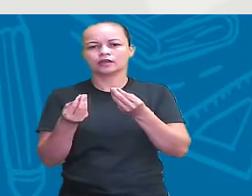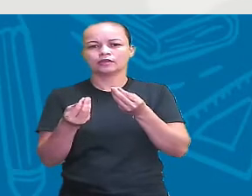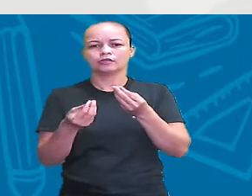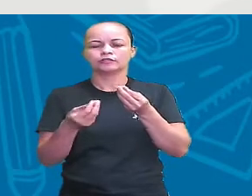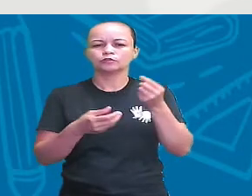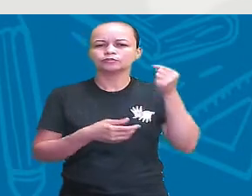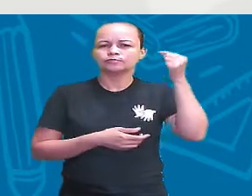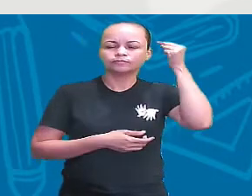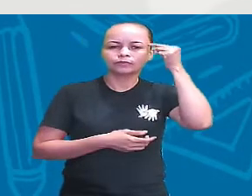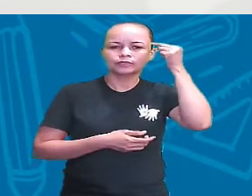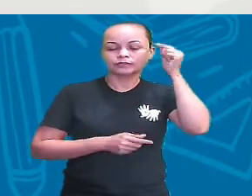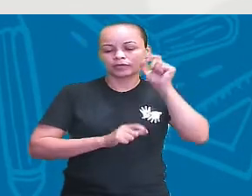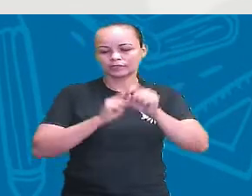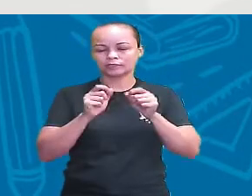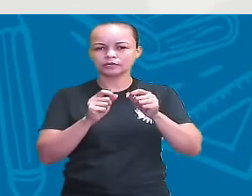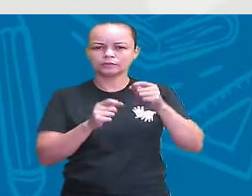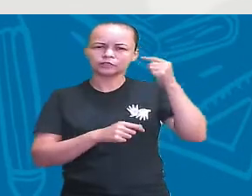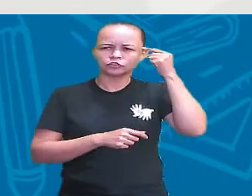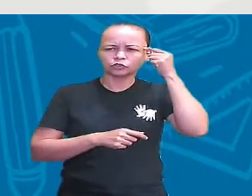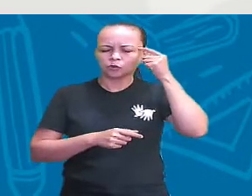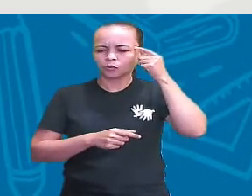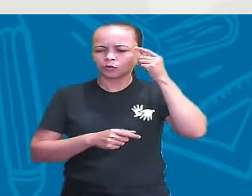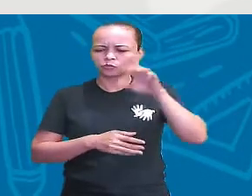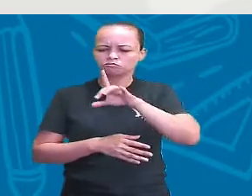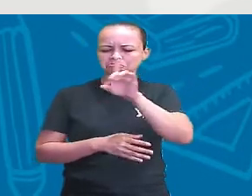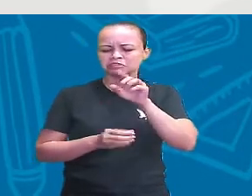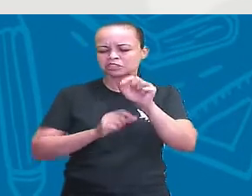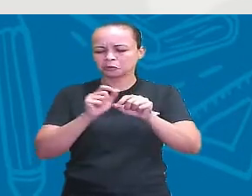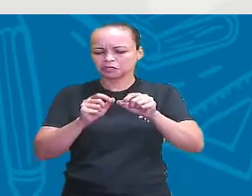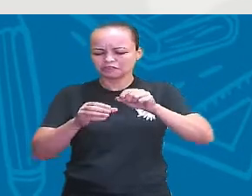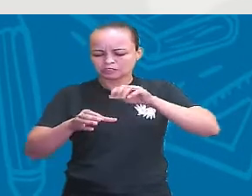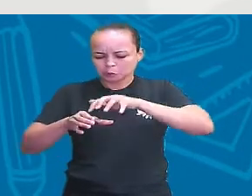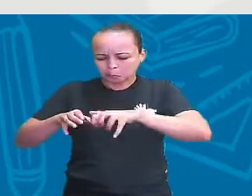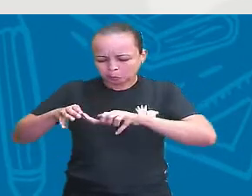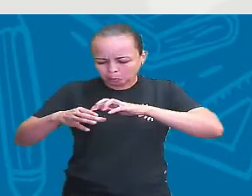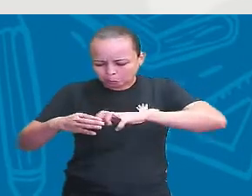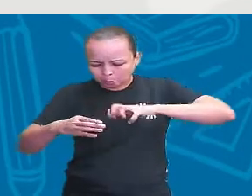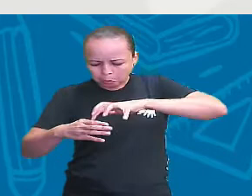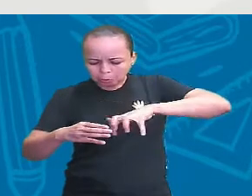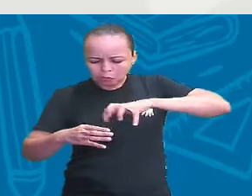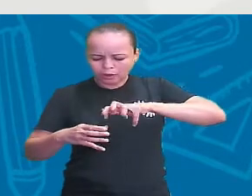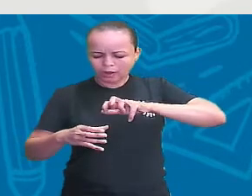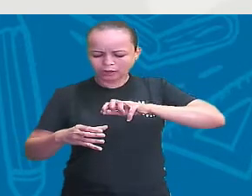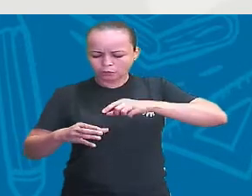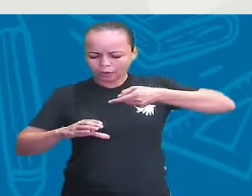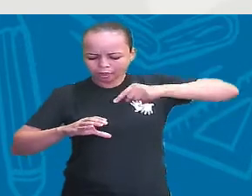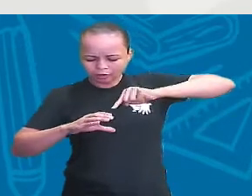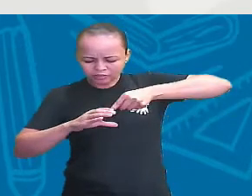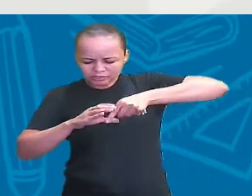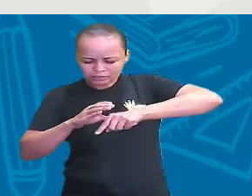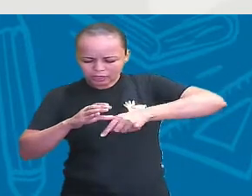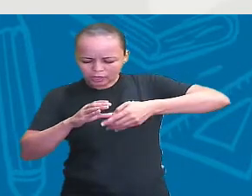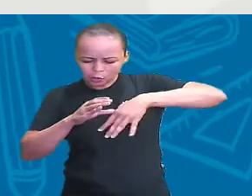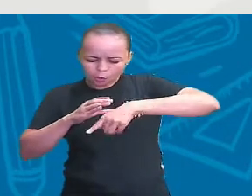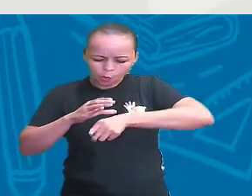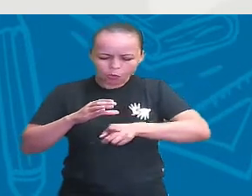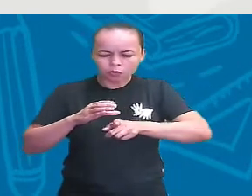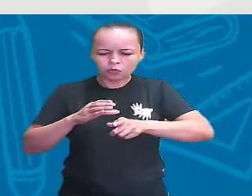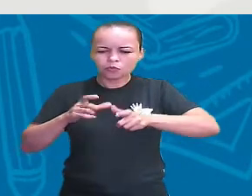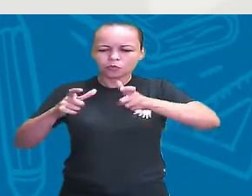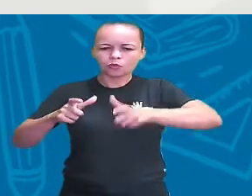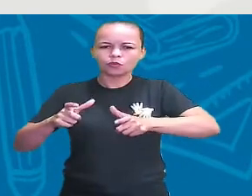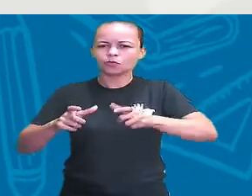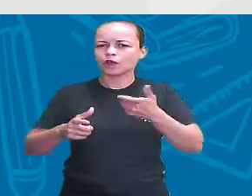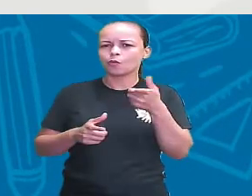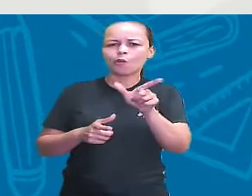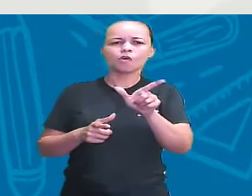se imaginou em algum dia fazendo um buraco e indo atravessar todo o nosso planeta e chegar em um outro lugar. Por